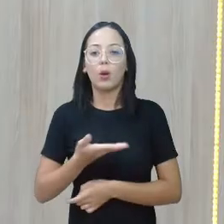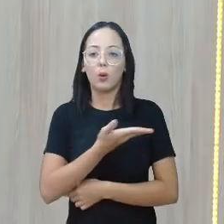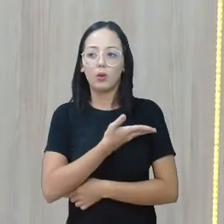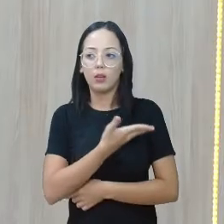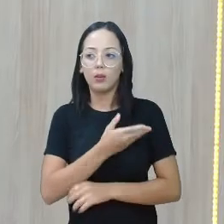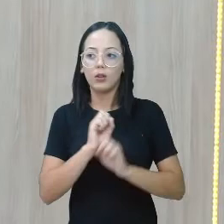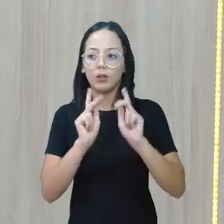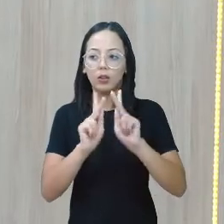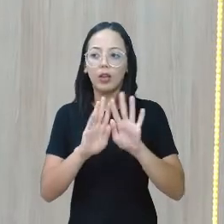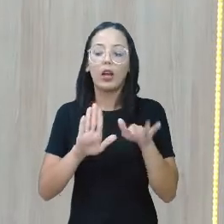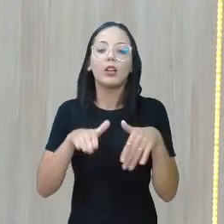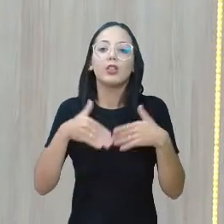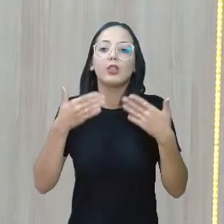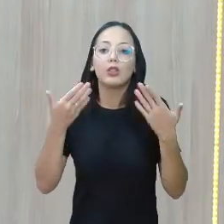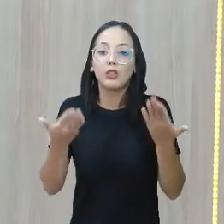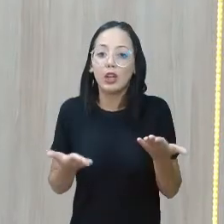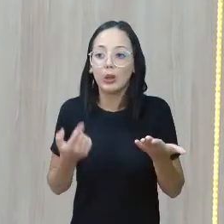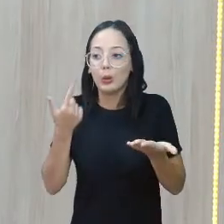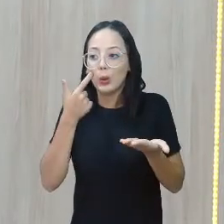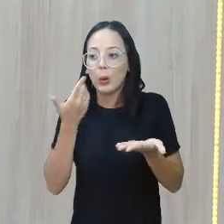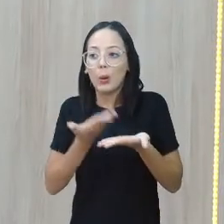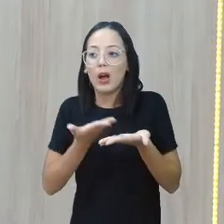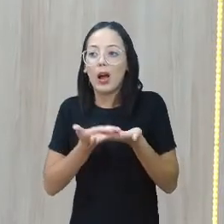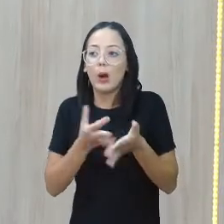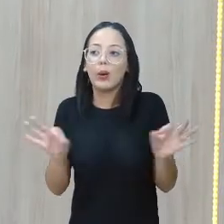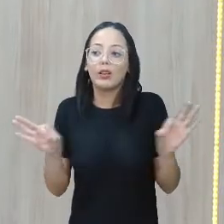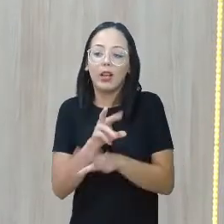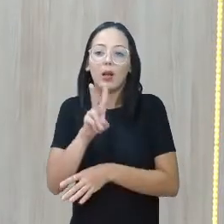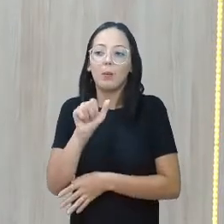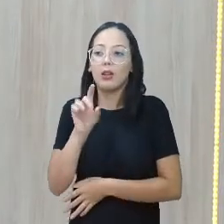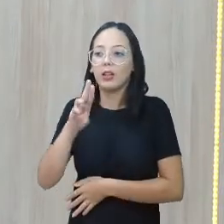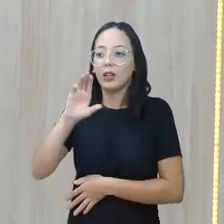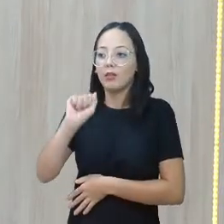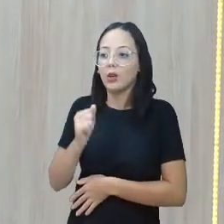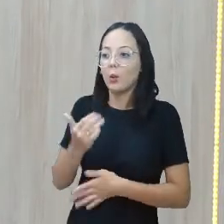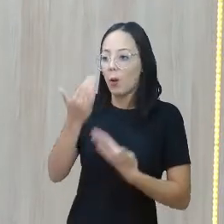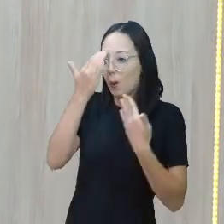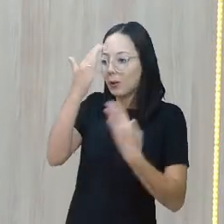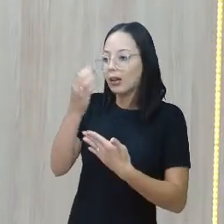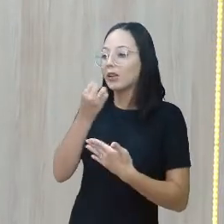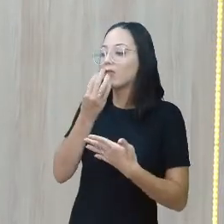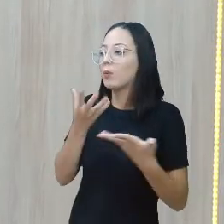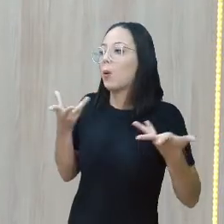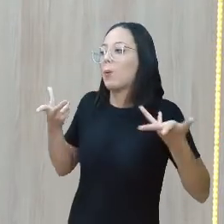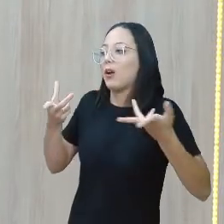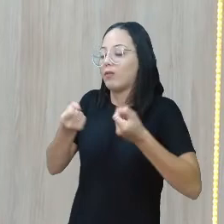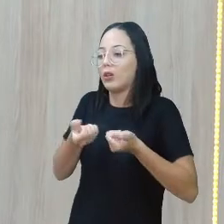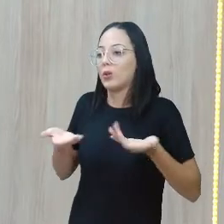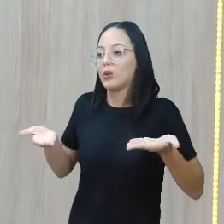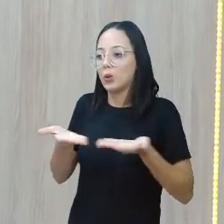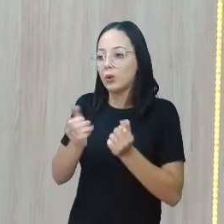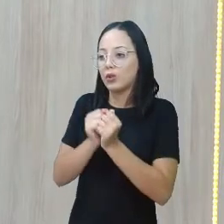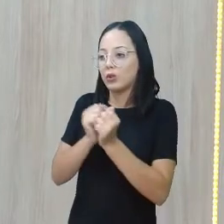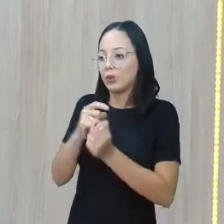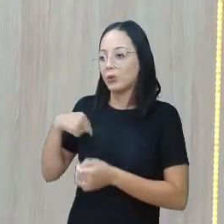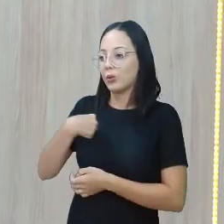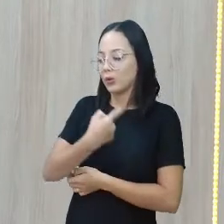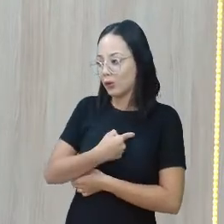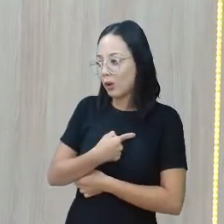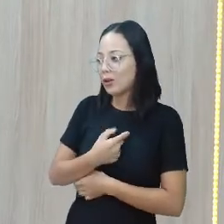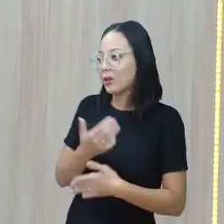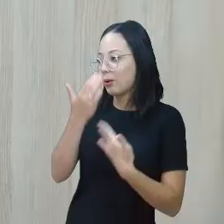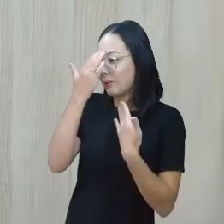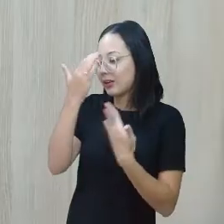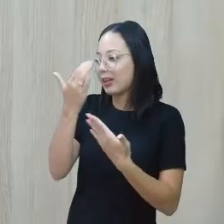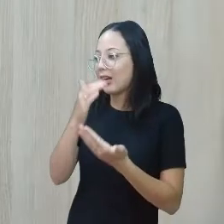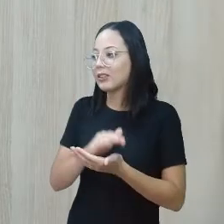colegas. Gente, tá terminando, Vilma, obrigada. Foi maravilhoso esse bate-papo com a gente, né, com o pessoal.